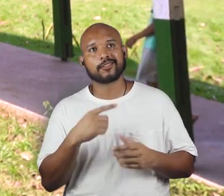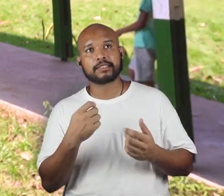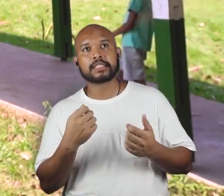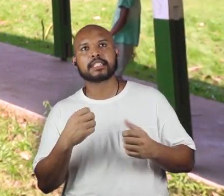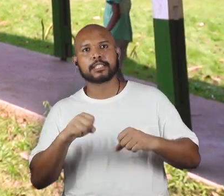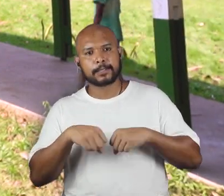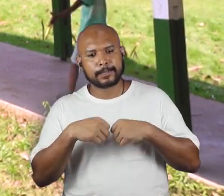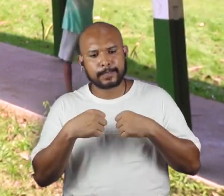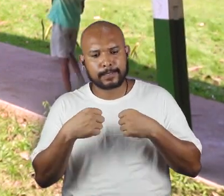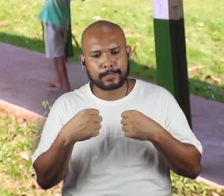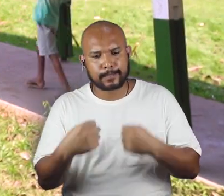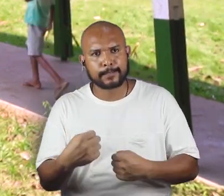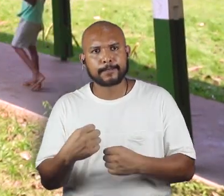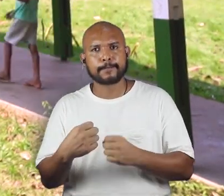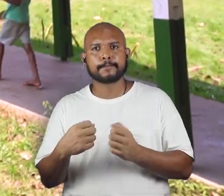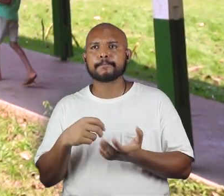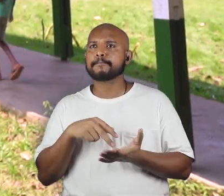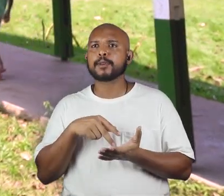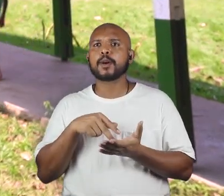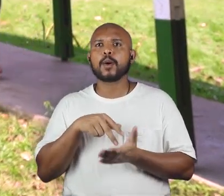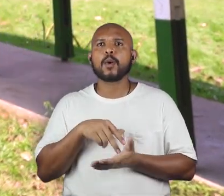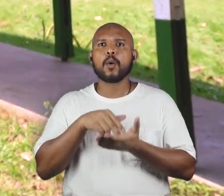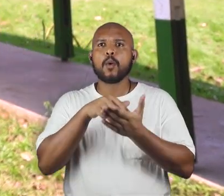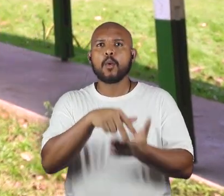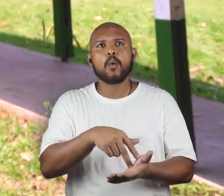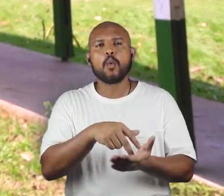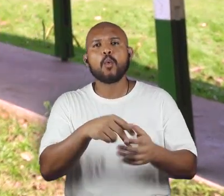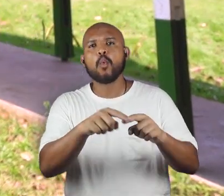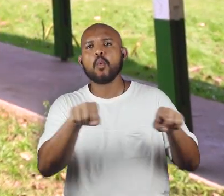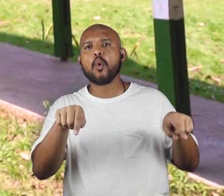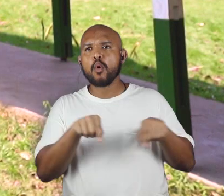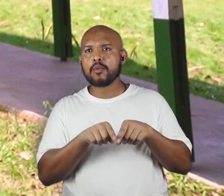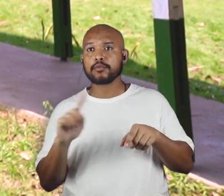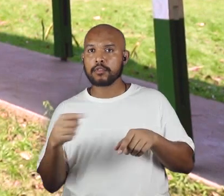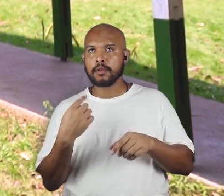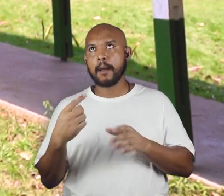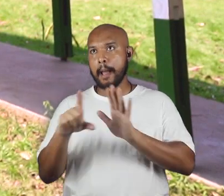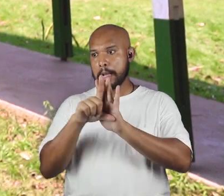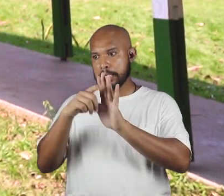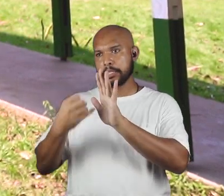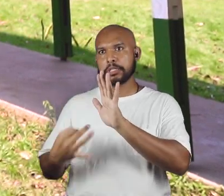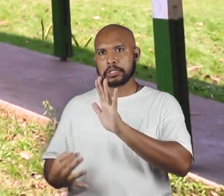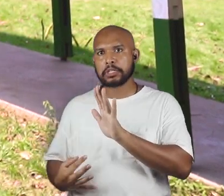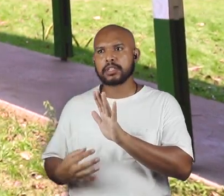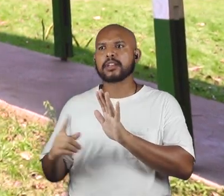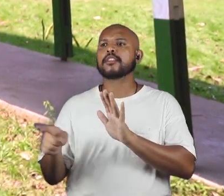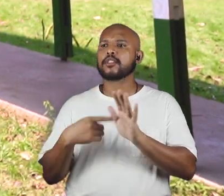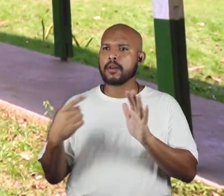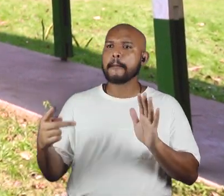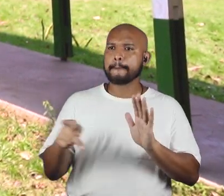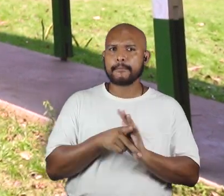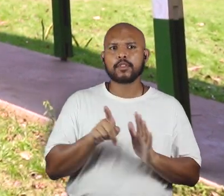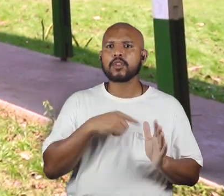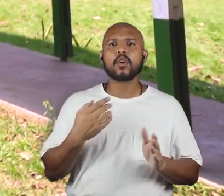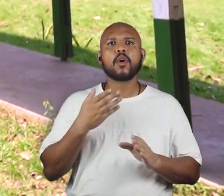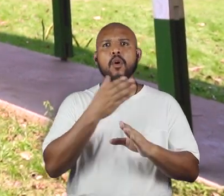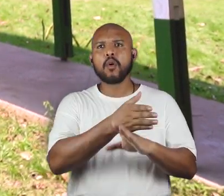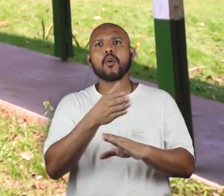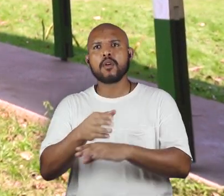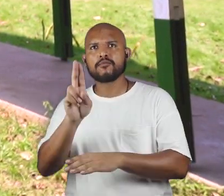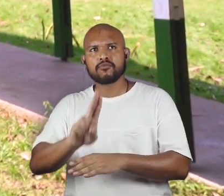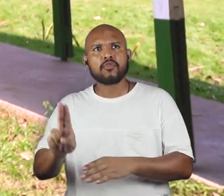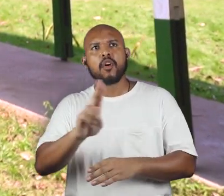poder conquistar nesse espaço que, diante da lei, a gente já deveria estar mais avançado.